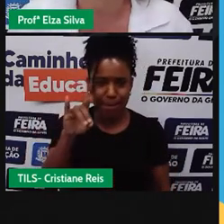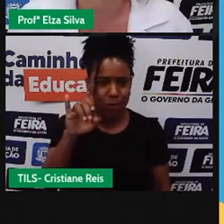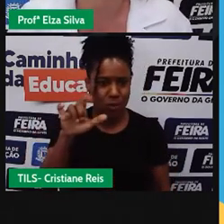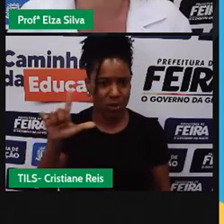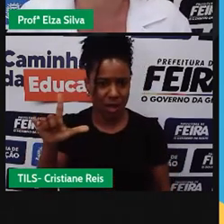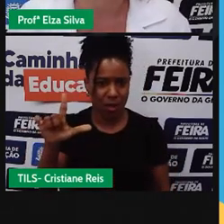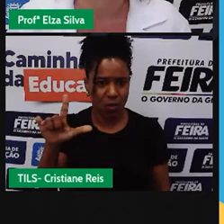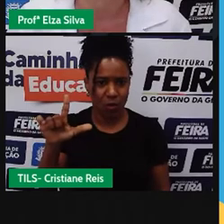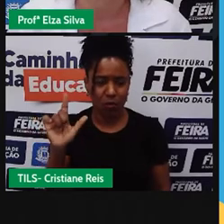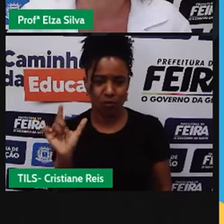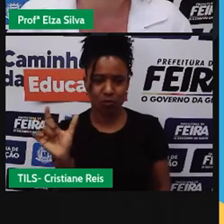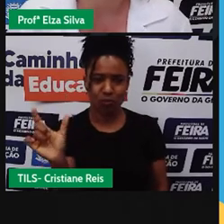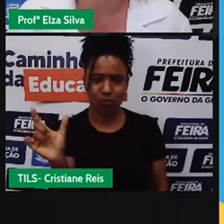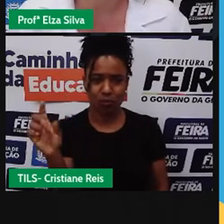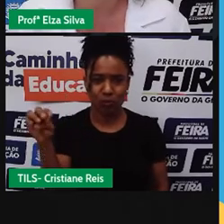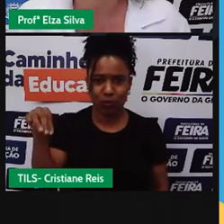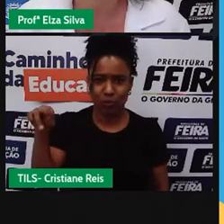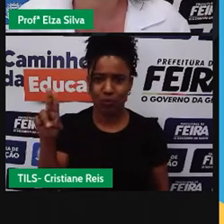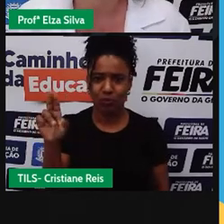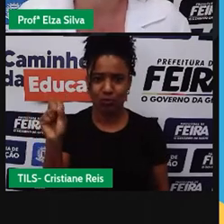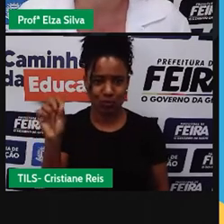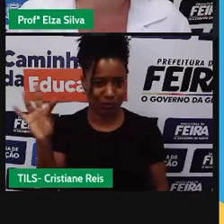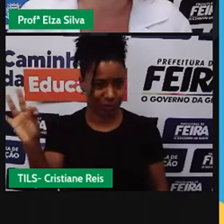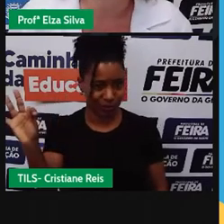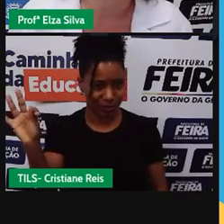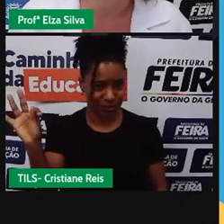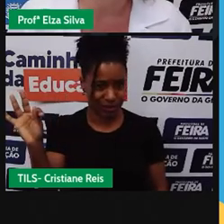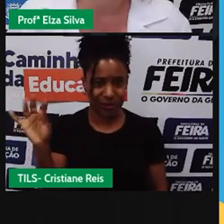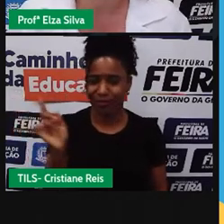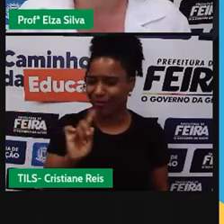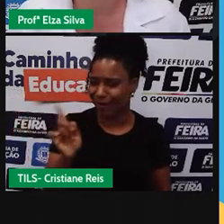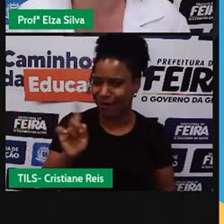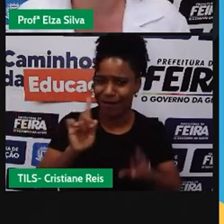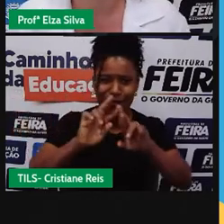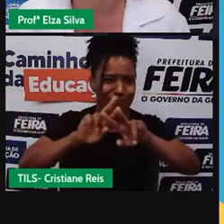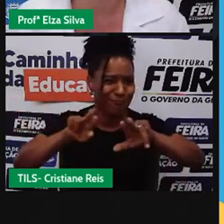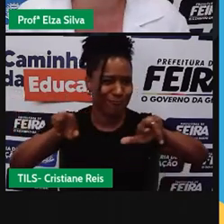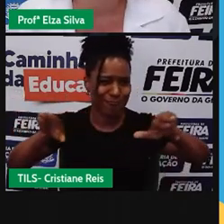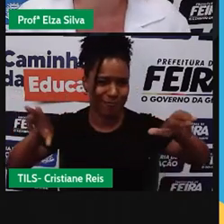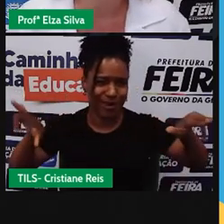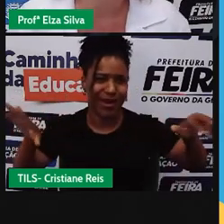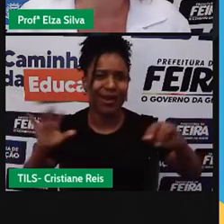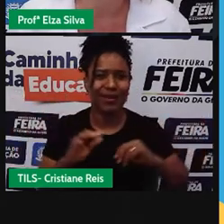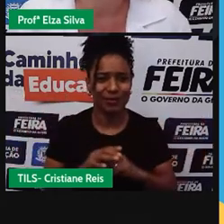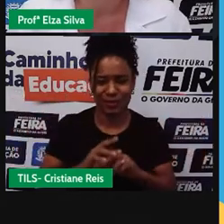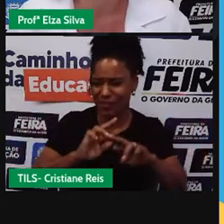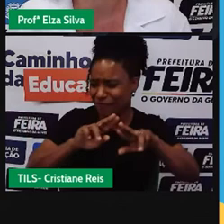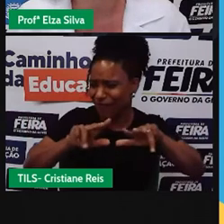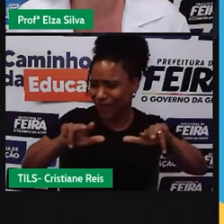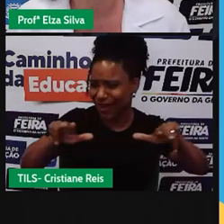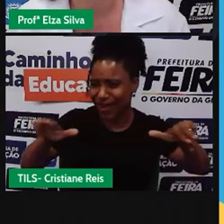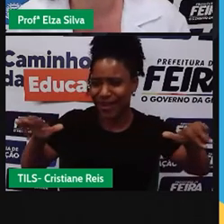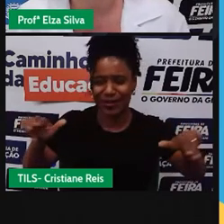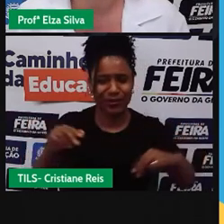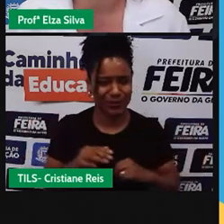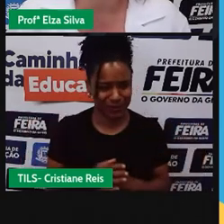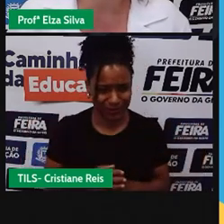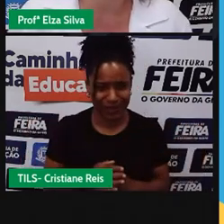vários verbos modais. O can, may, might, shall, have